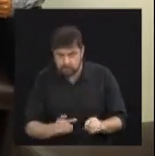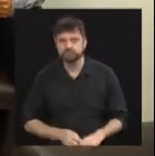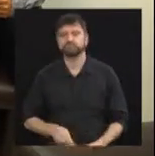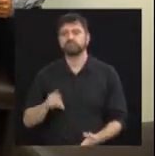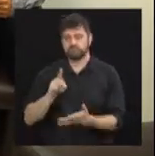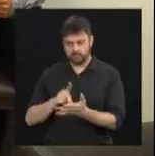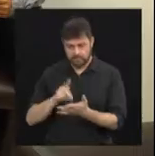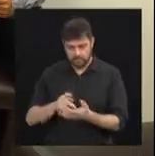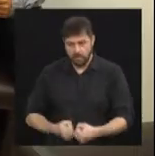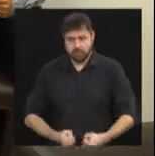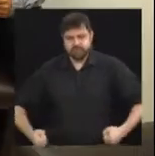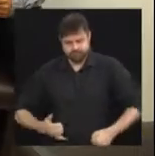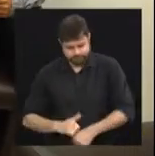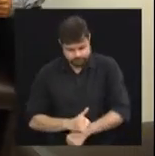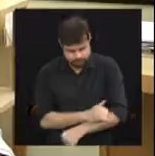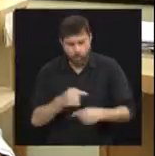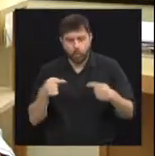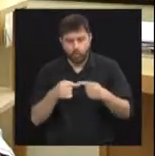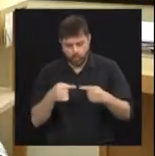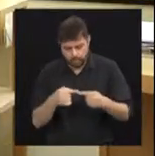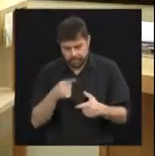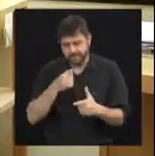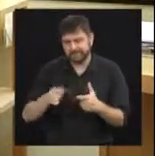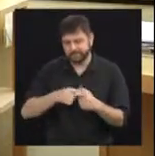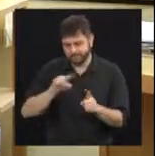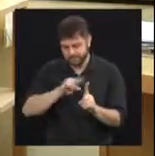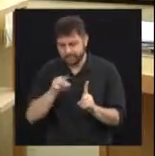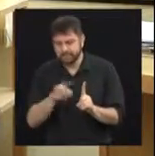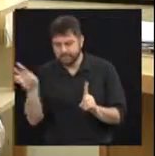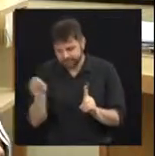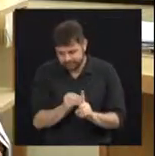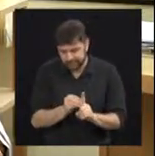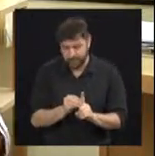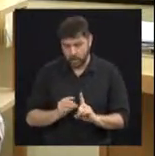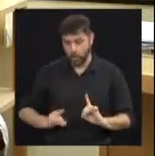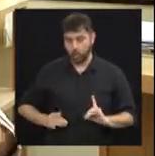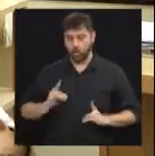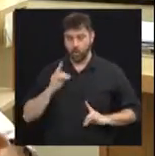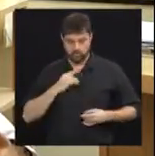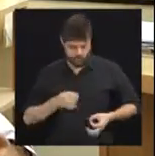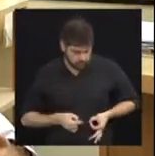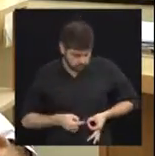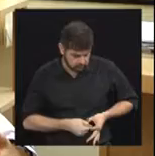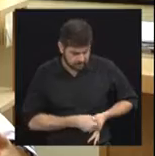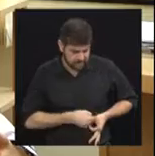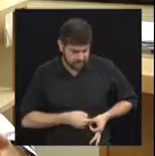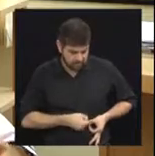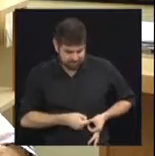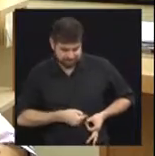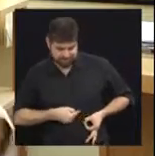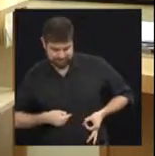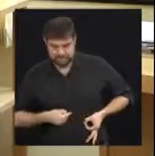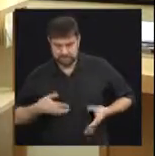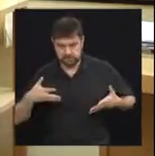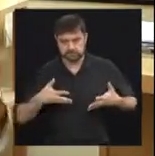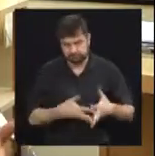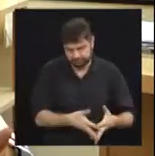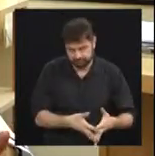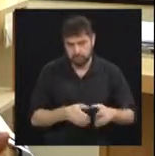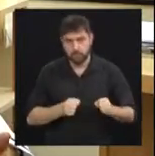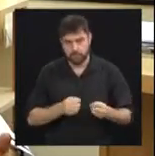a obesidade é um fator bastante associado a questões relacionadas à alteração na regularidade da ovulação. E isso pode,